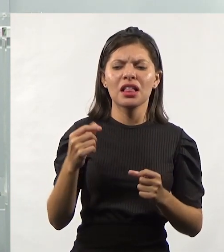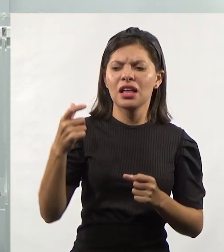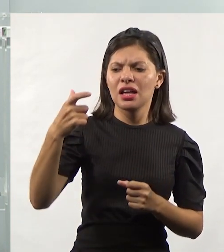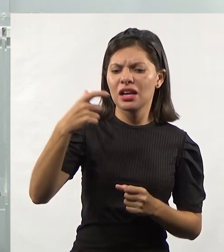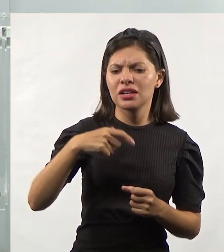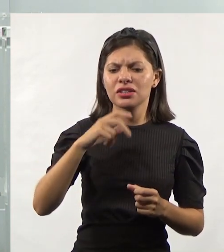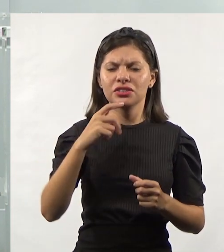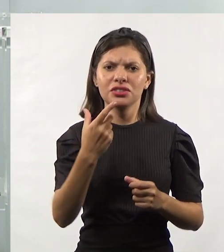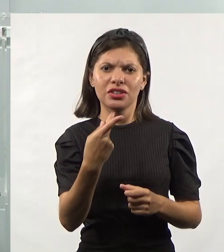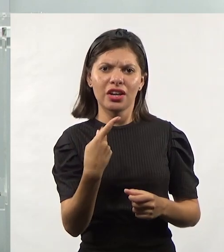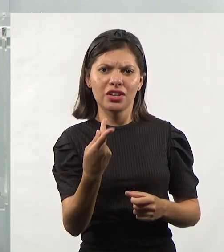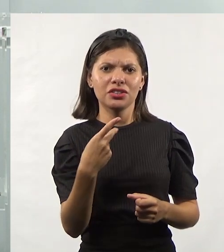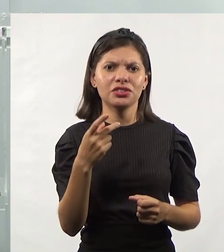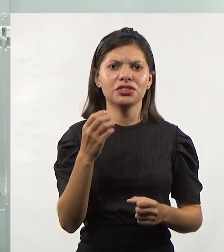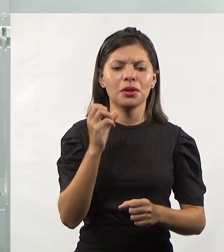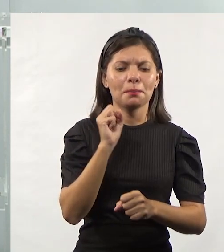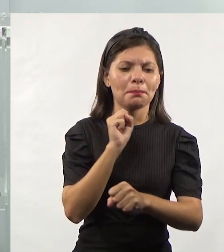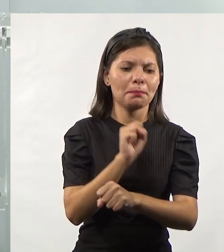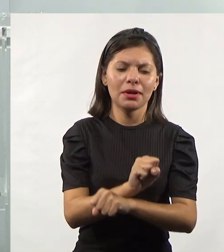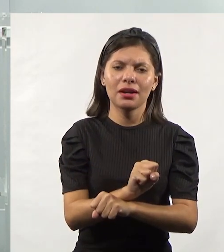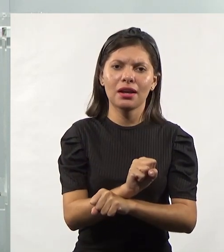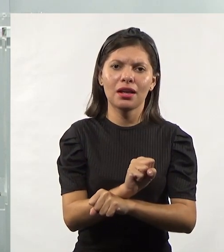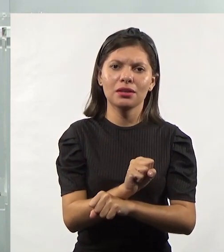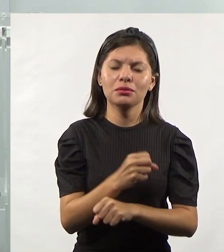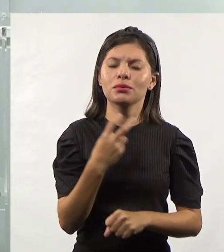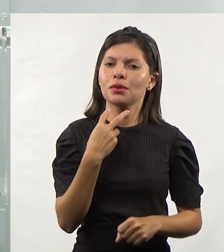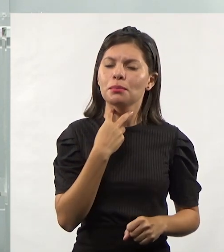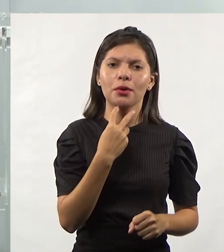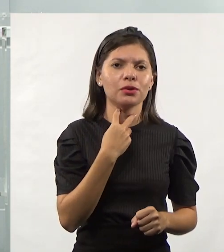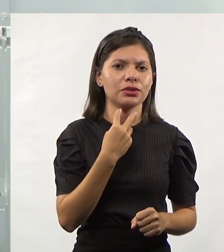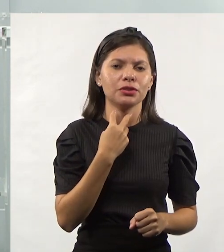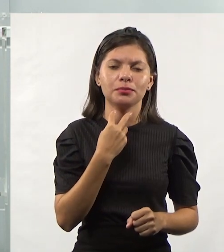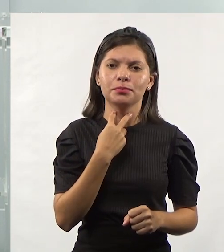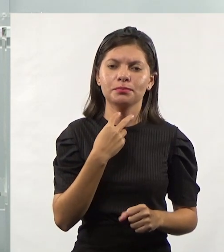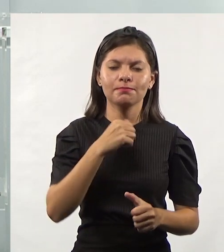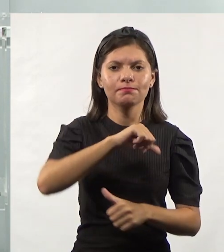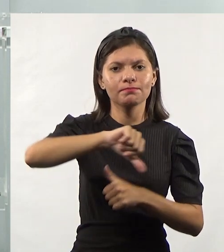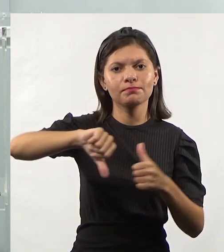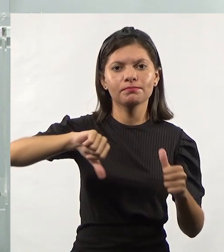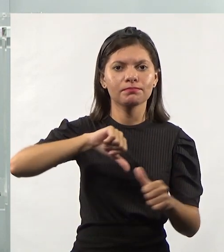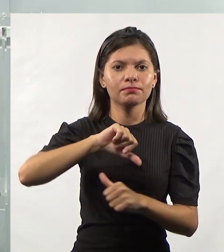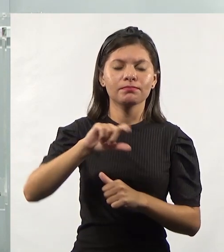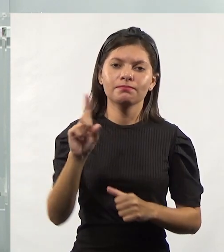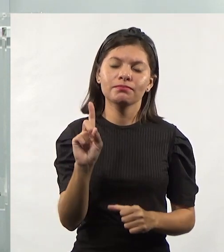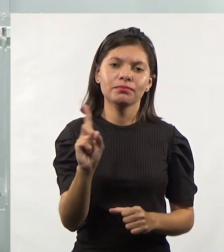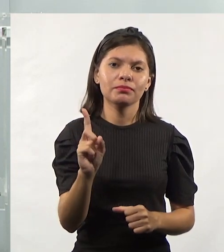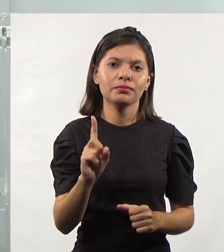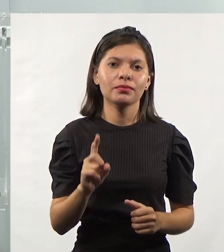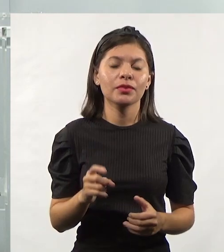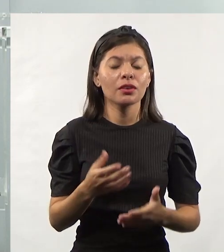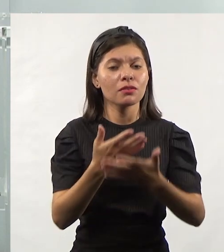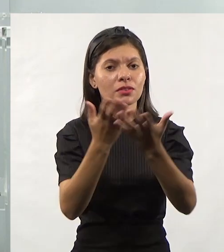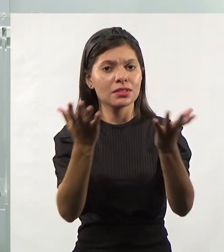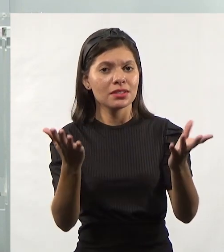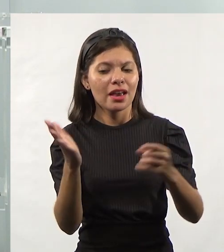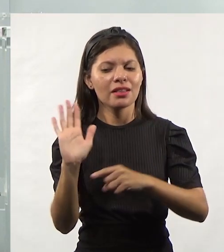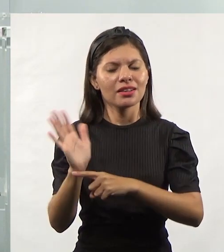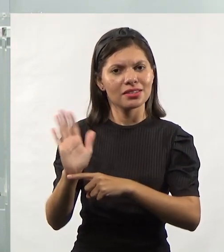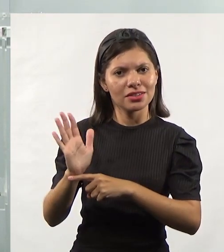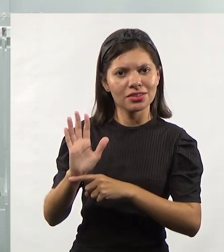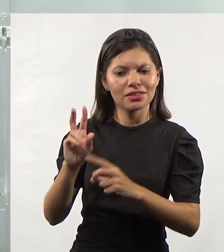pode ficar parado esperando a coisa passar, porque não vai passar, né? Da mesma forma, vocês estão aí